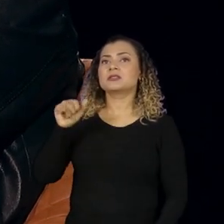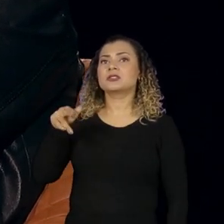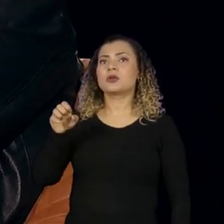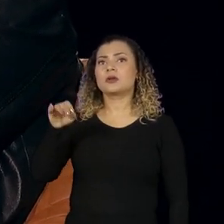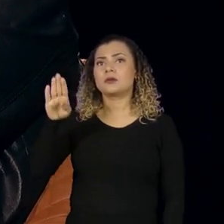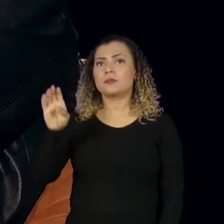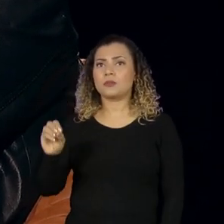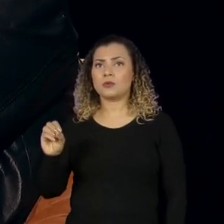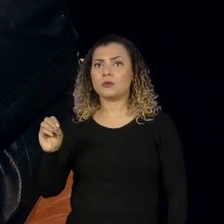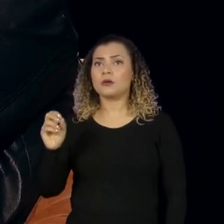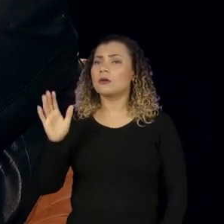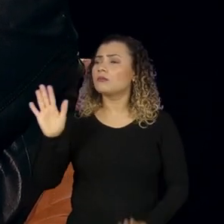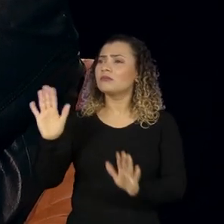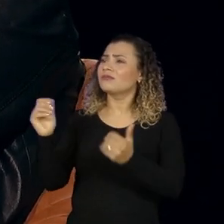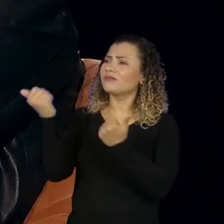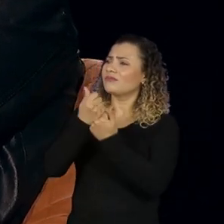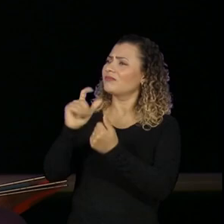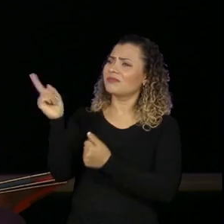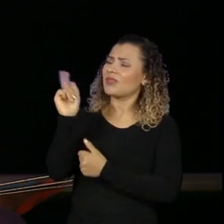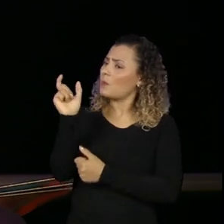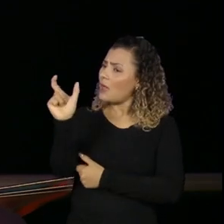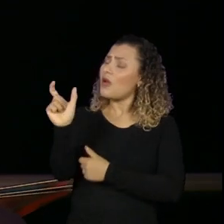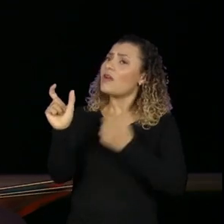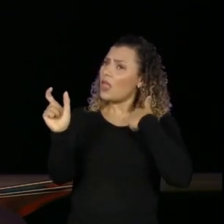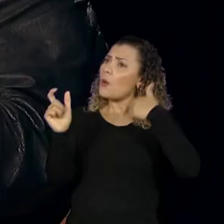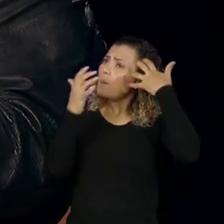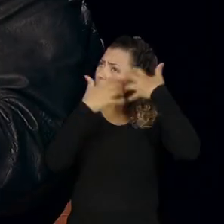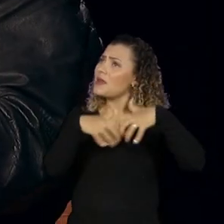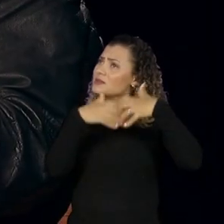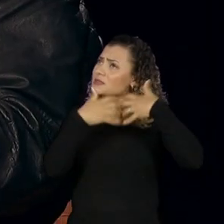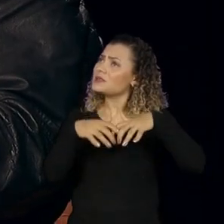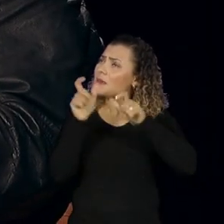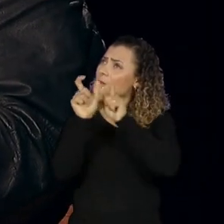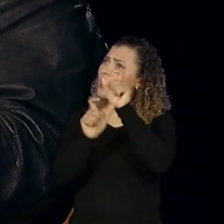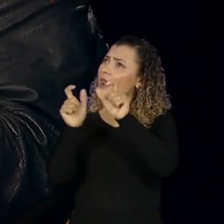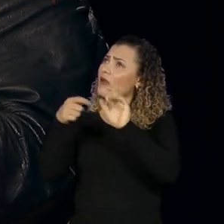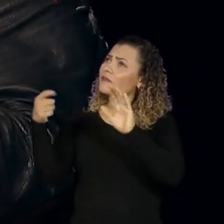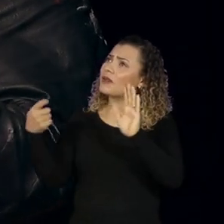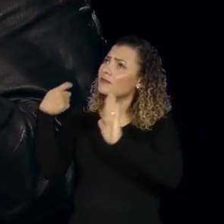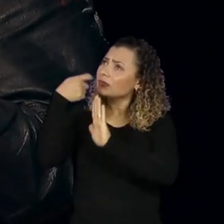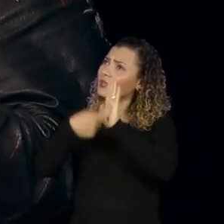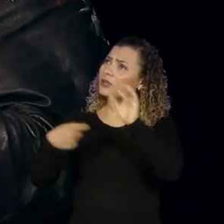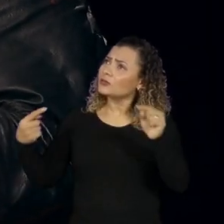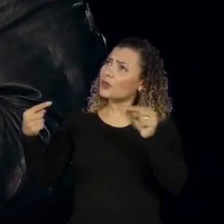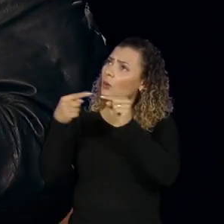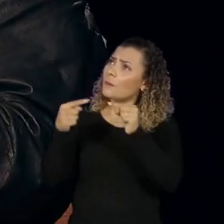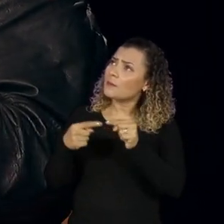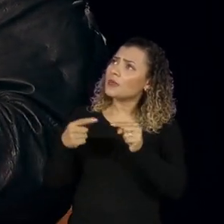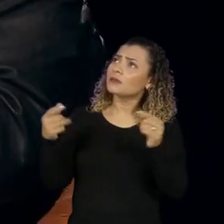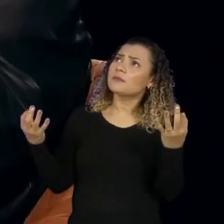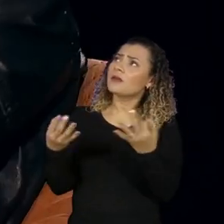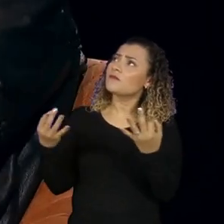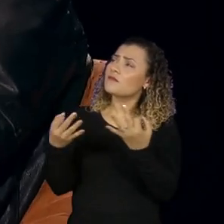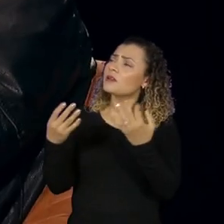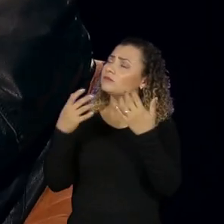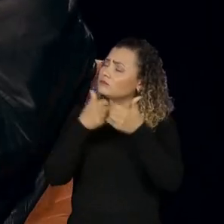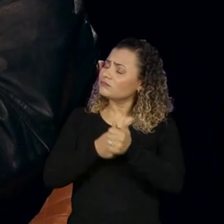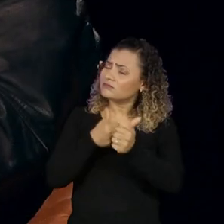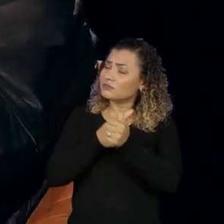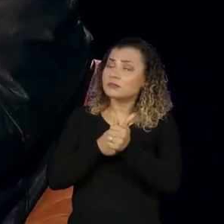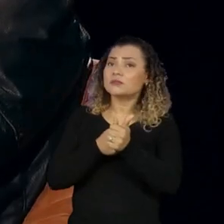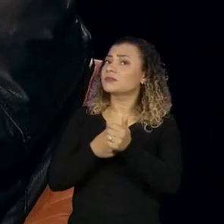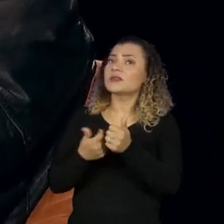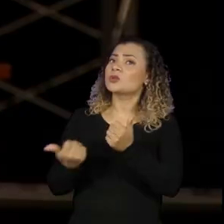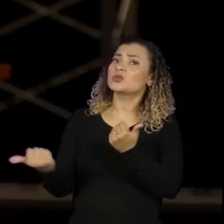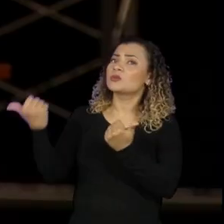fiquei pensando naquela palavra. E as palavras que cabem no ritmo do texto, funcionam exatamente o que eu quero. Não coloco o sinônimo que eu